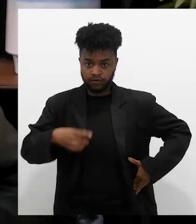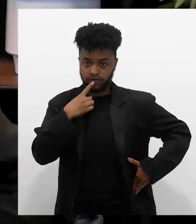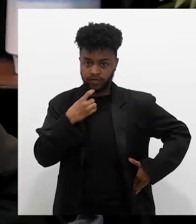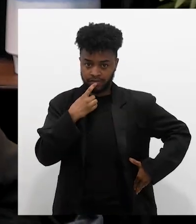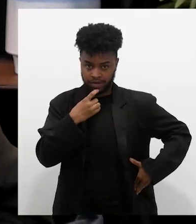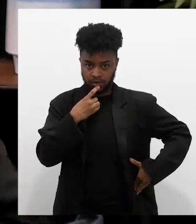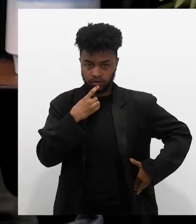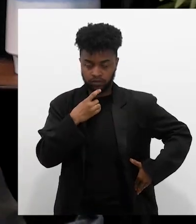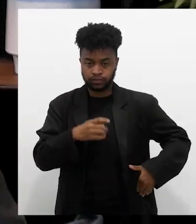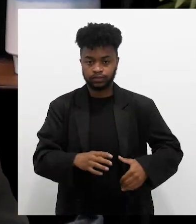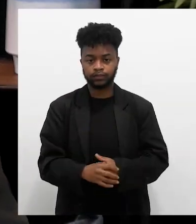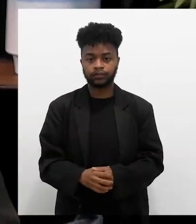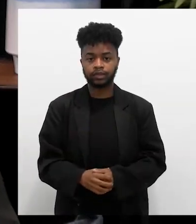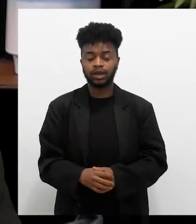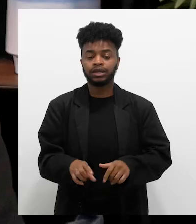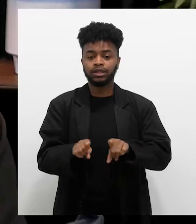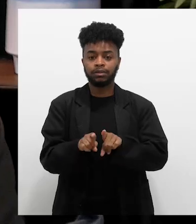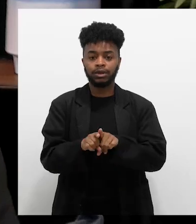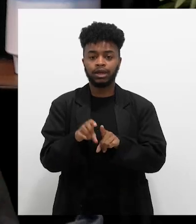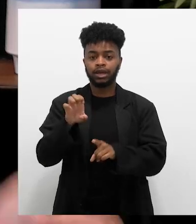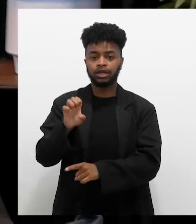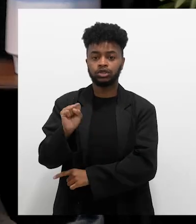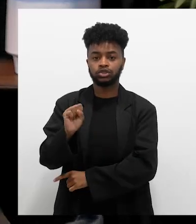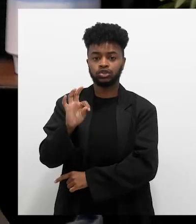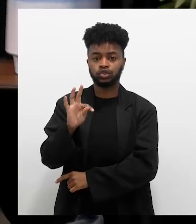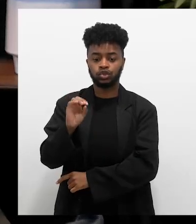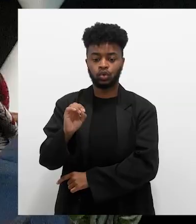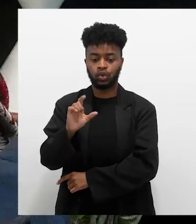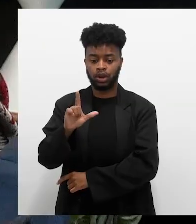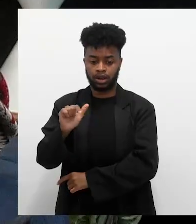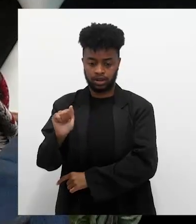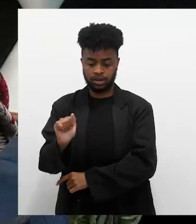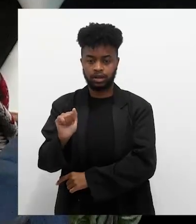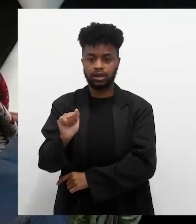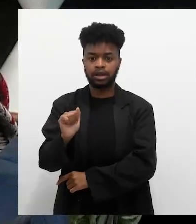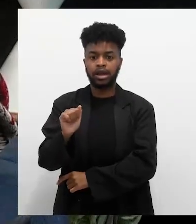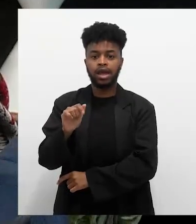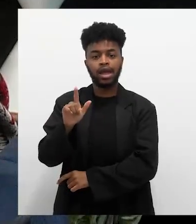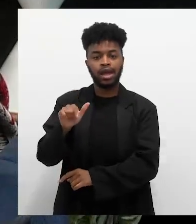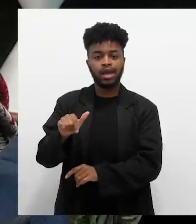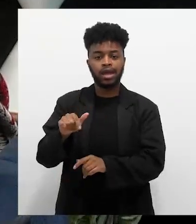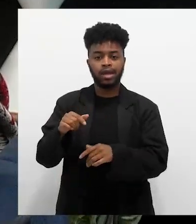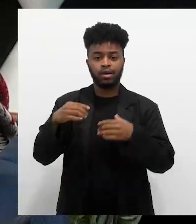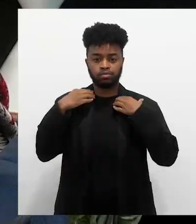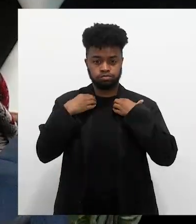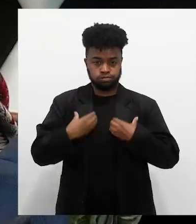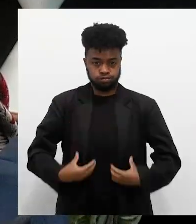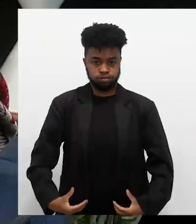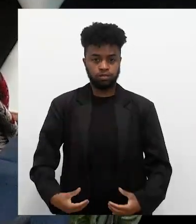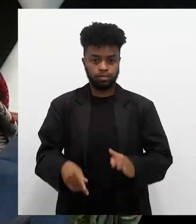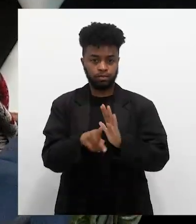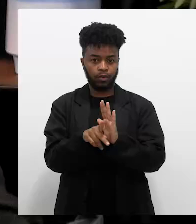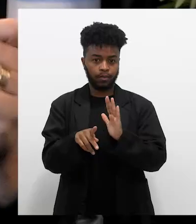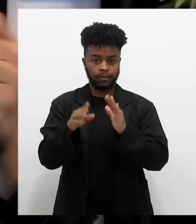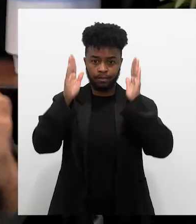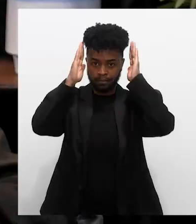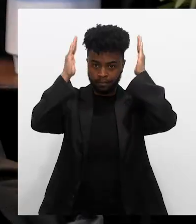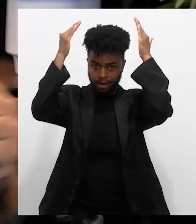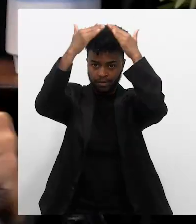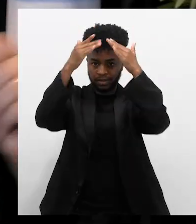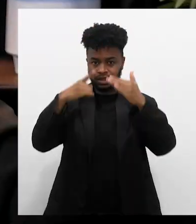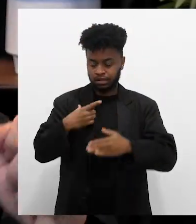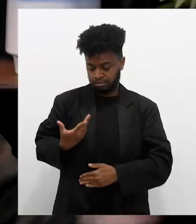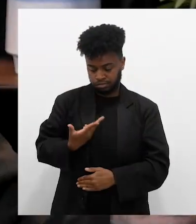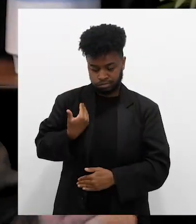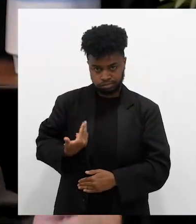na metade do peito. Tem a estola vermelha, o vermelho é a cor do Papa, né? A cor papal, a estola vermelha, geralmente bordada